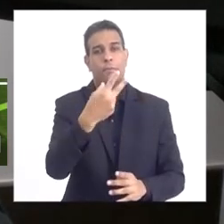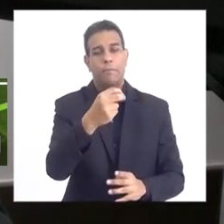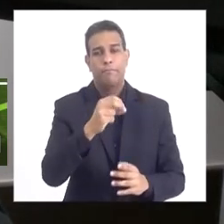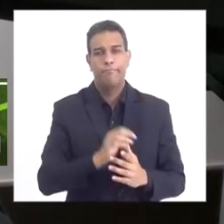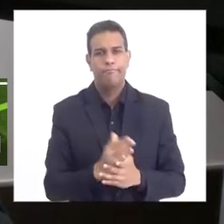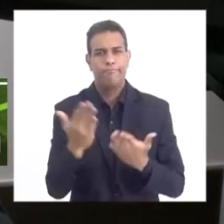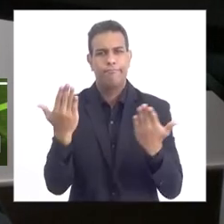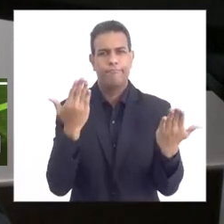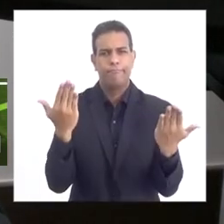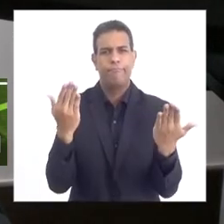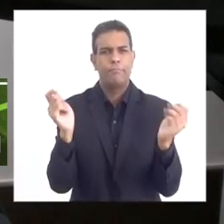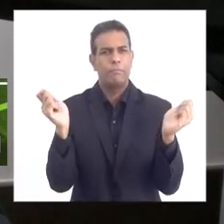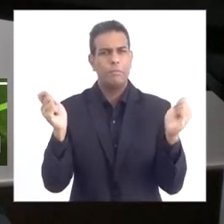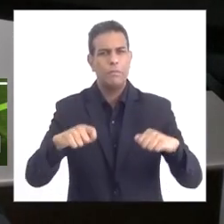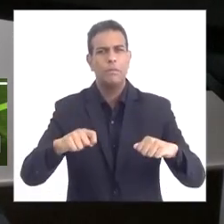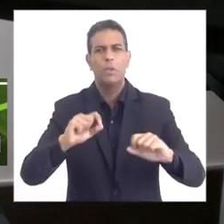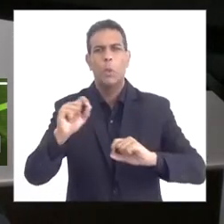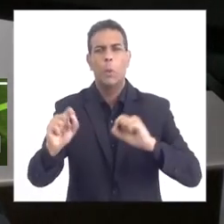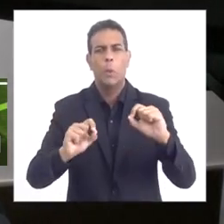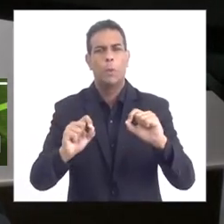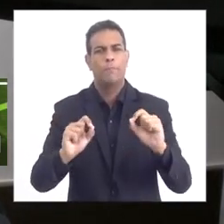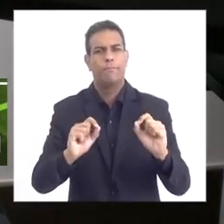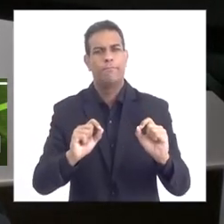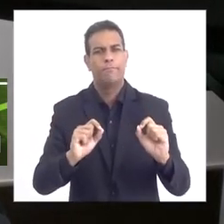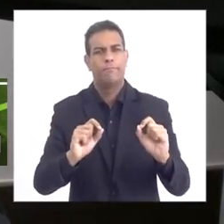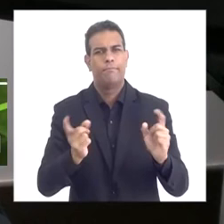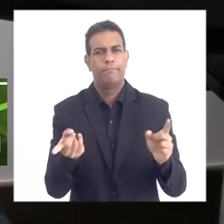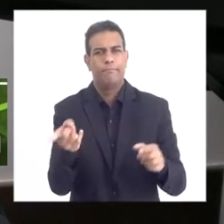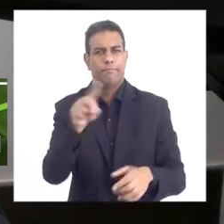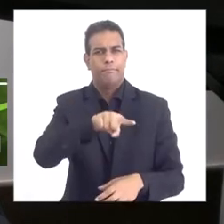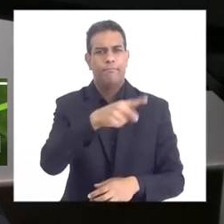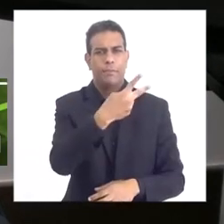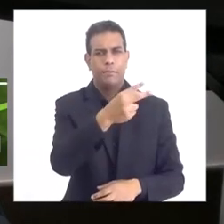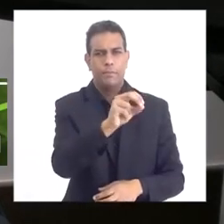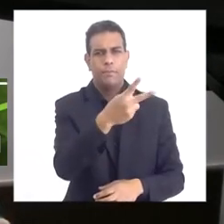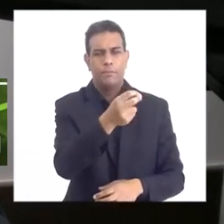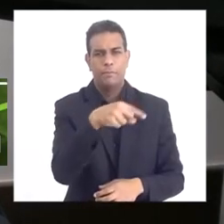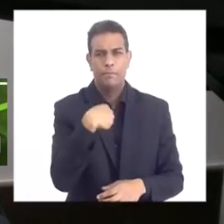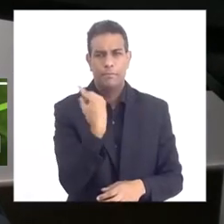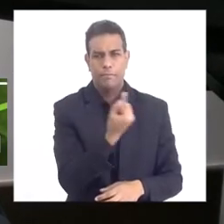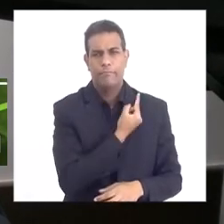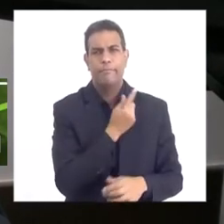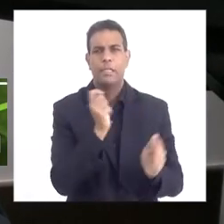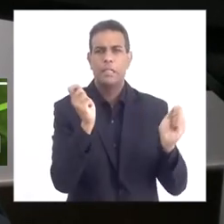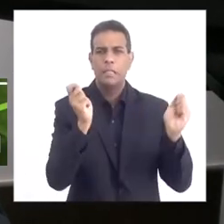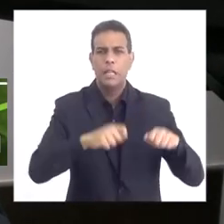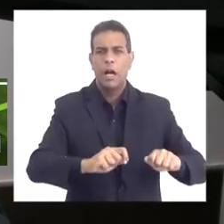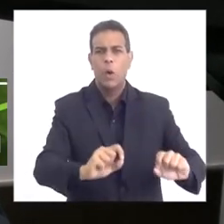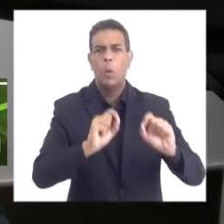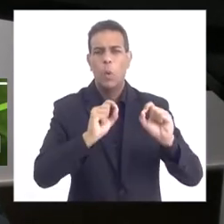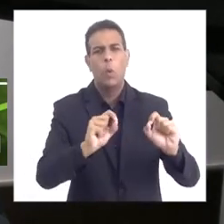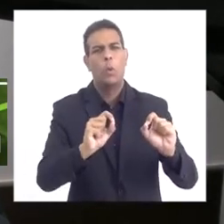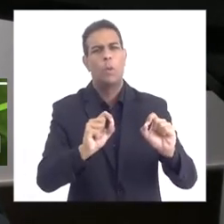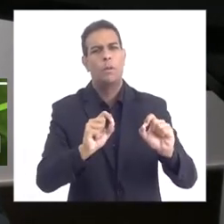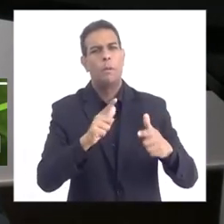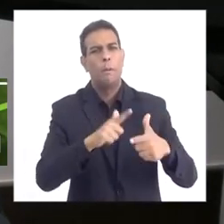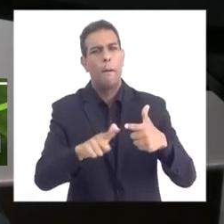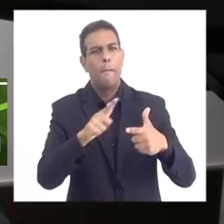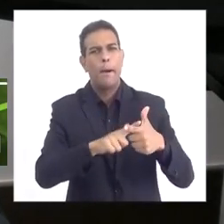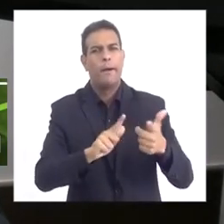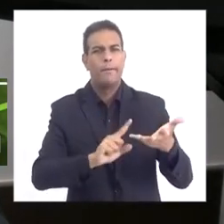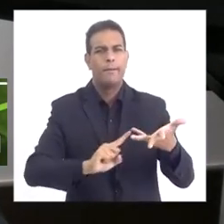não é parâmetro para cotejo, né? Porque o ano de 2020, como sabe bem Vossa Excelência, nós tivemos